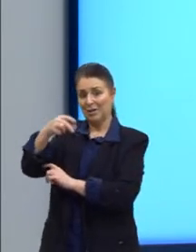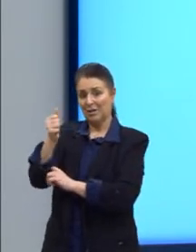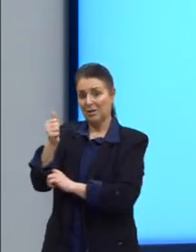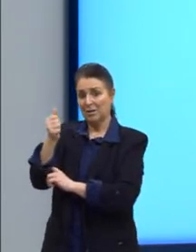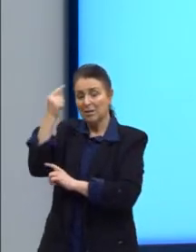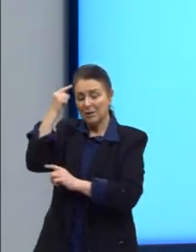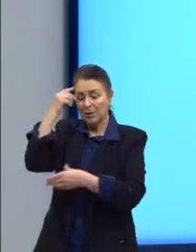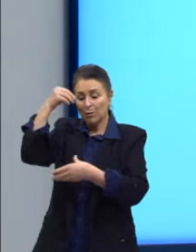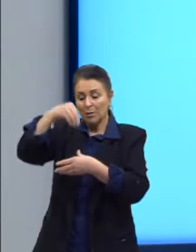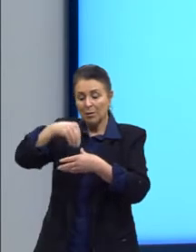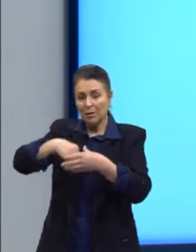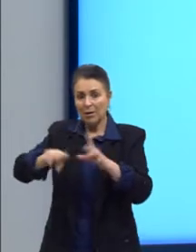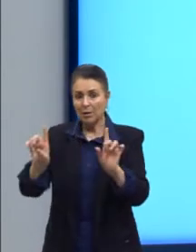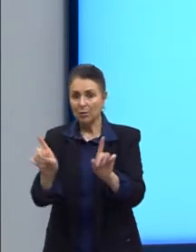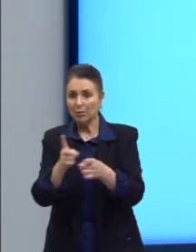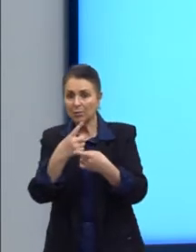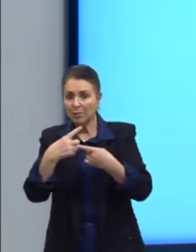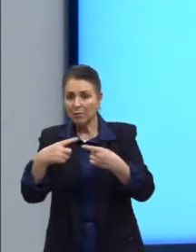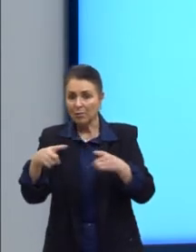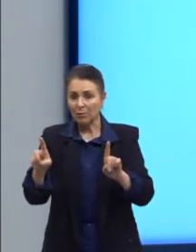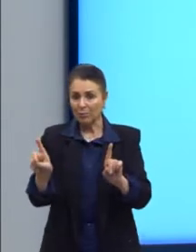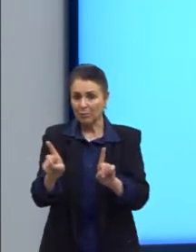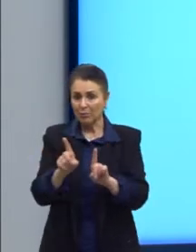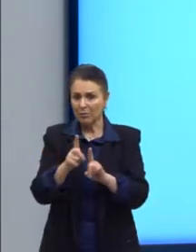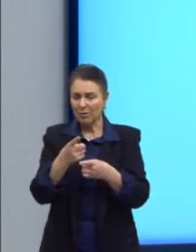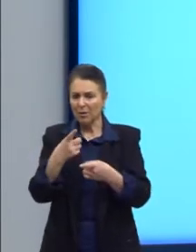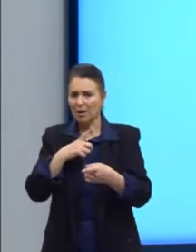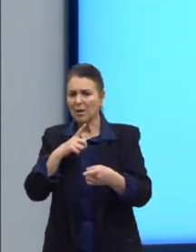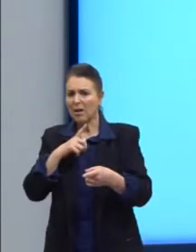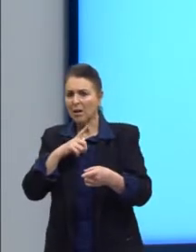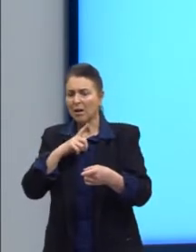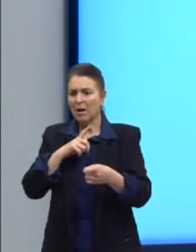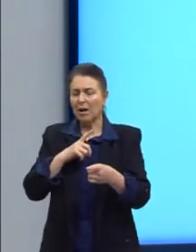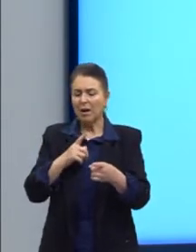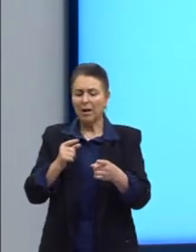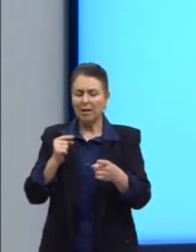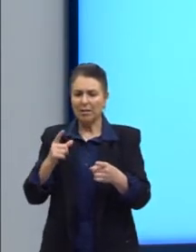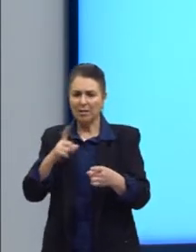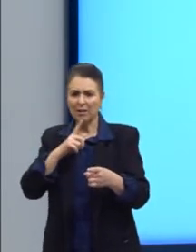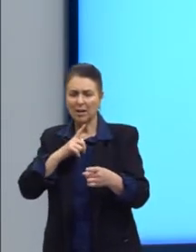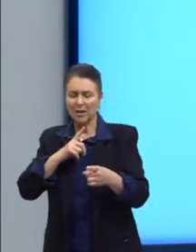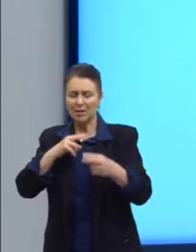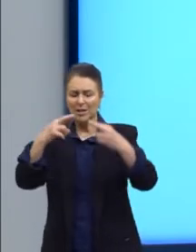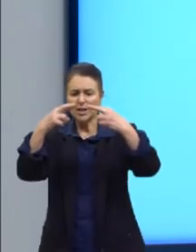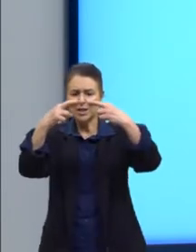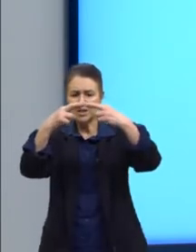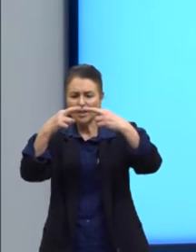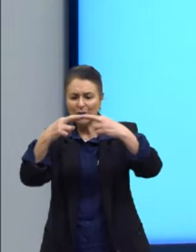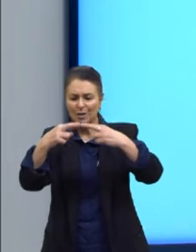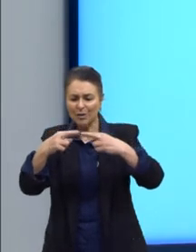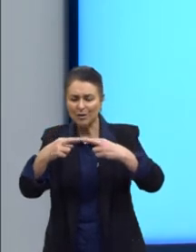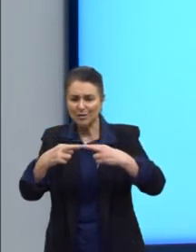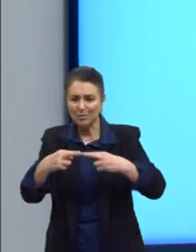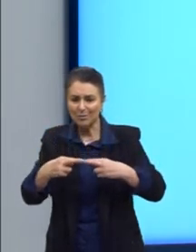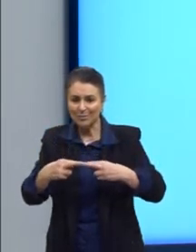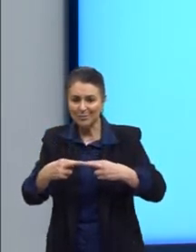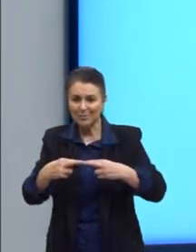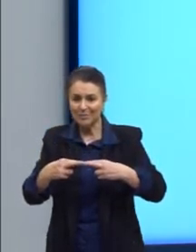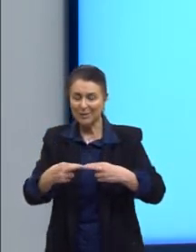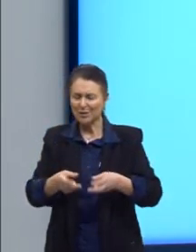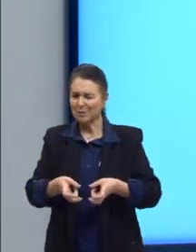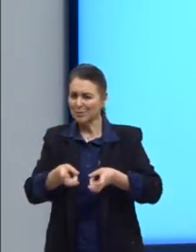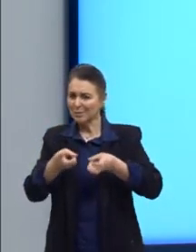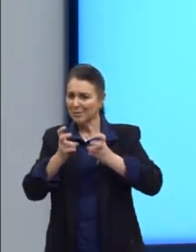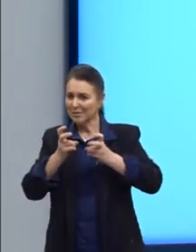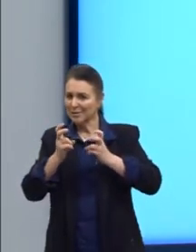como música né como um recurso ela acaba imprime em inglês esse ritmo que como a gente pode